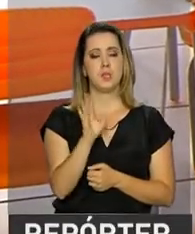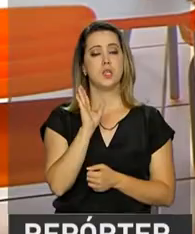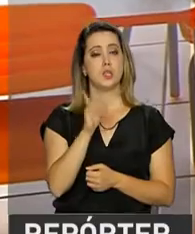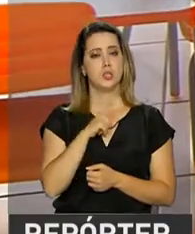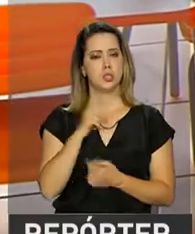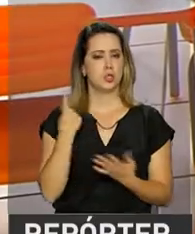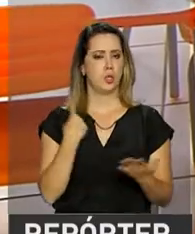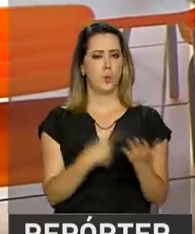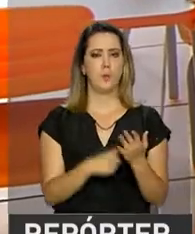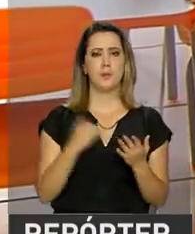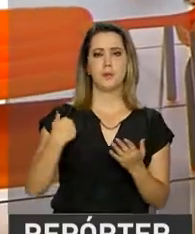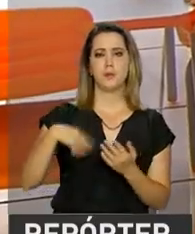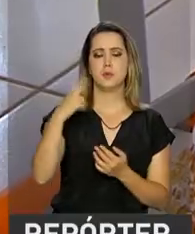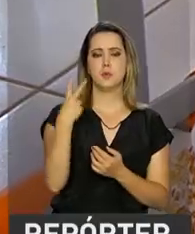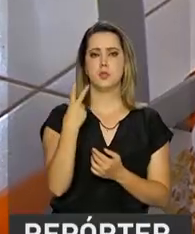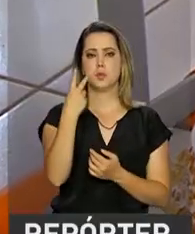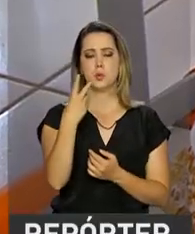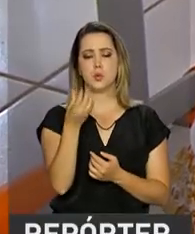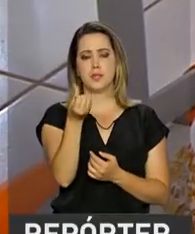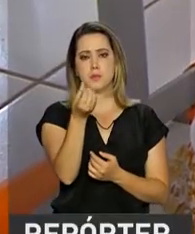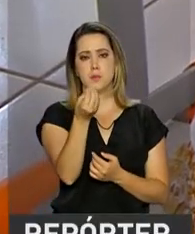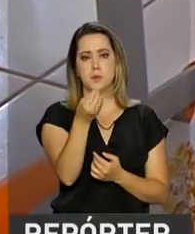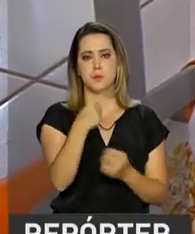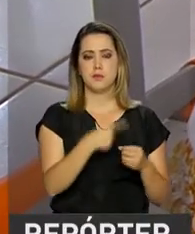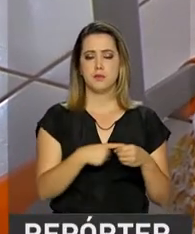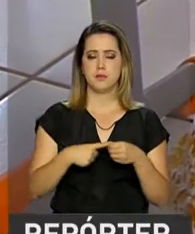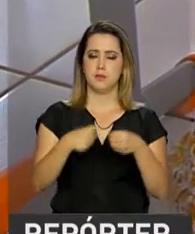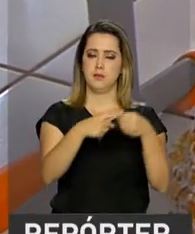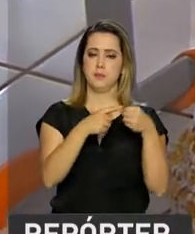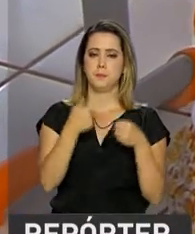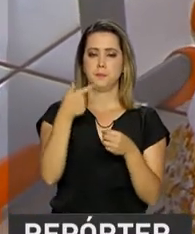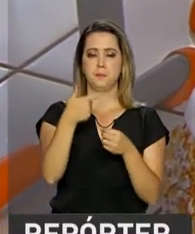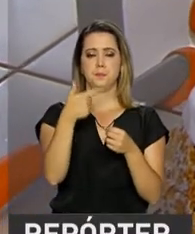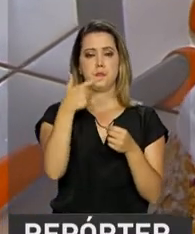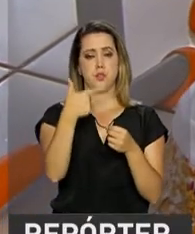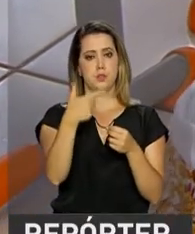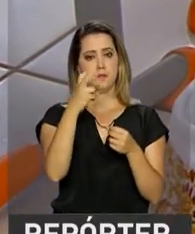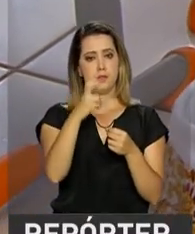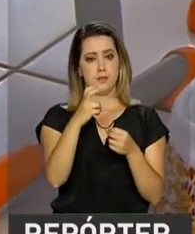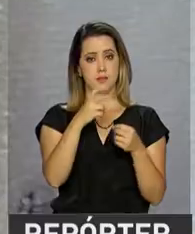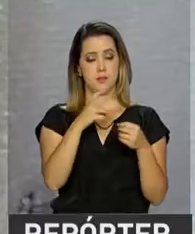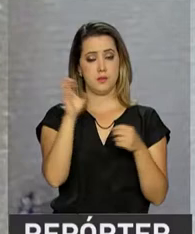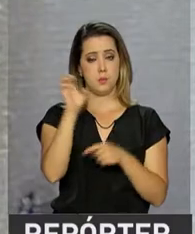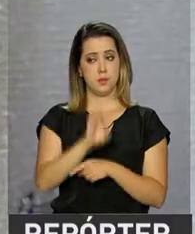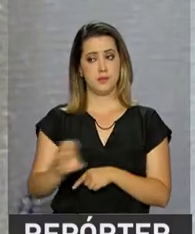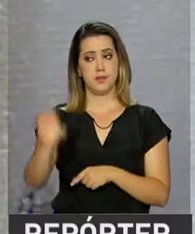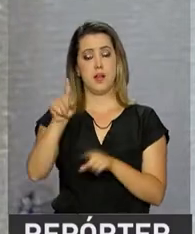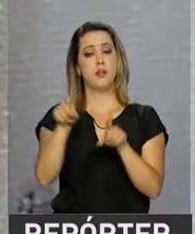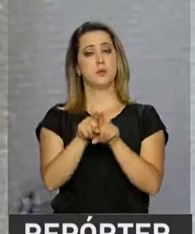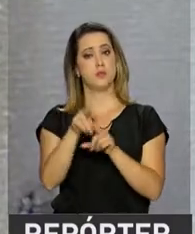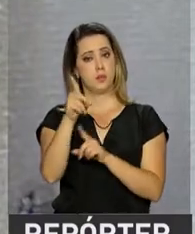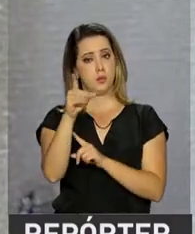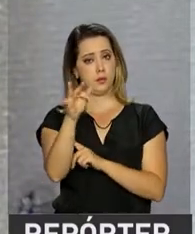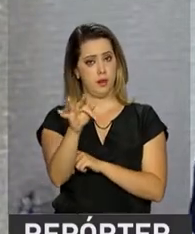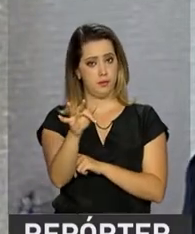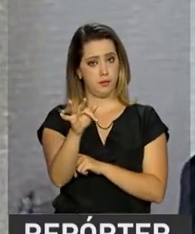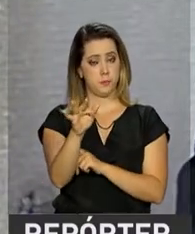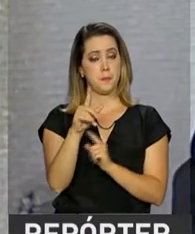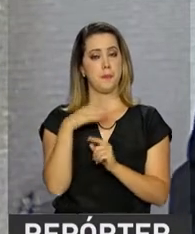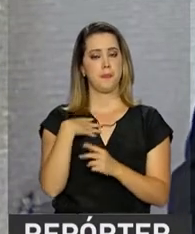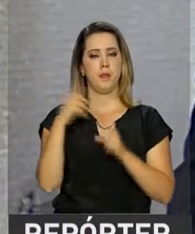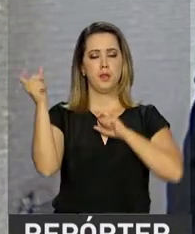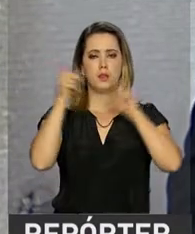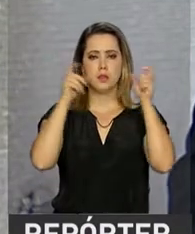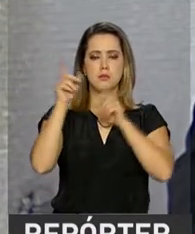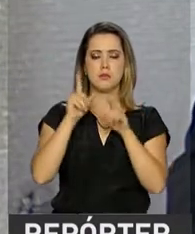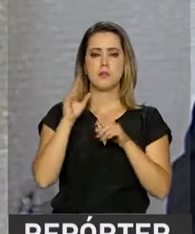com a adesão de mais de 2.600 municípios de 25 estados e do Distrito Federal. Para o ministro Mendonça Filho, a